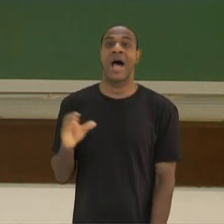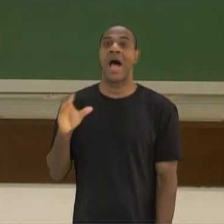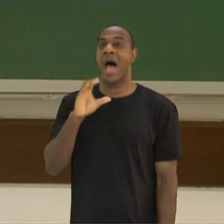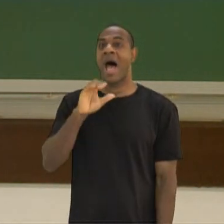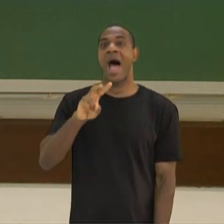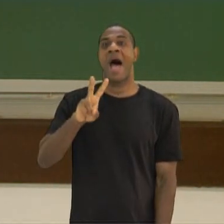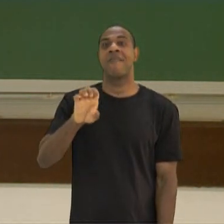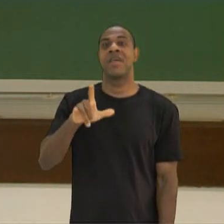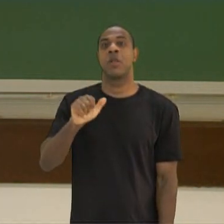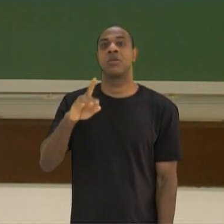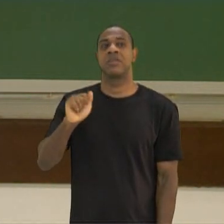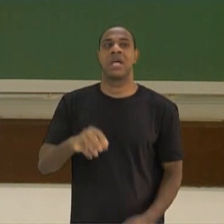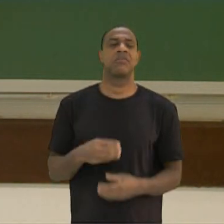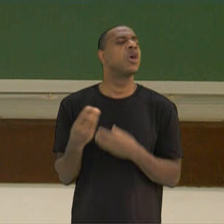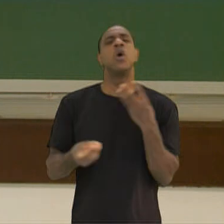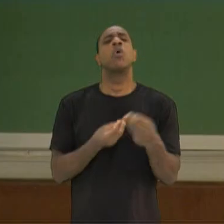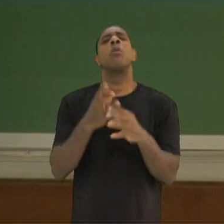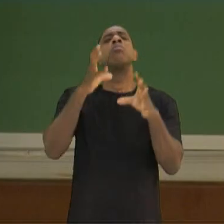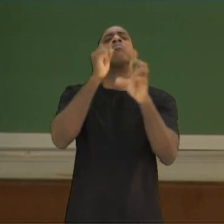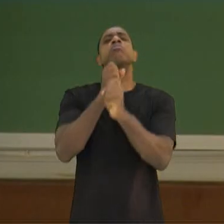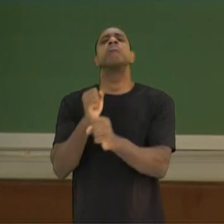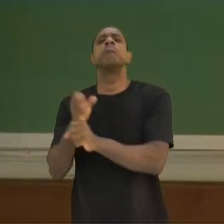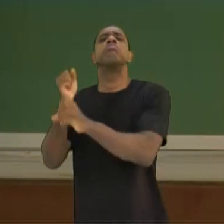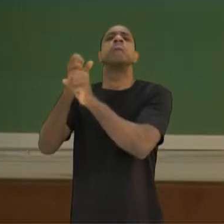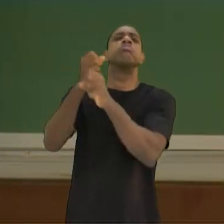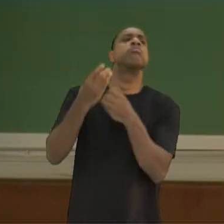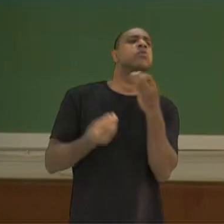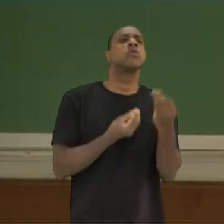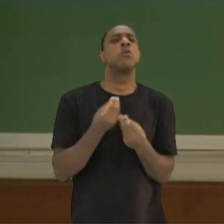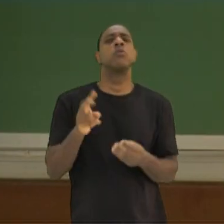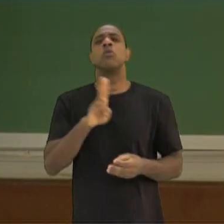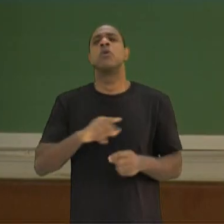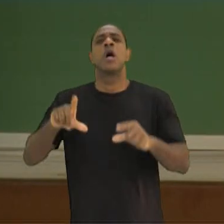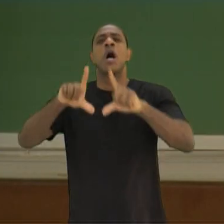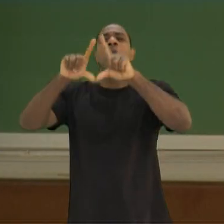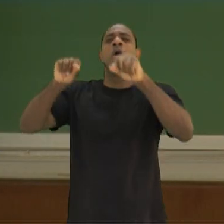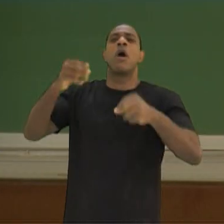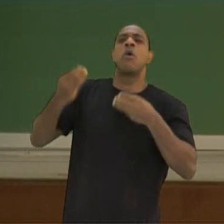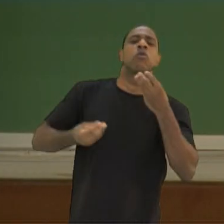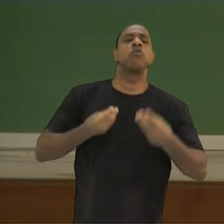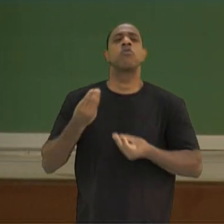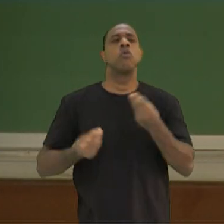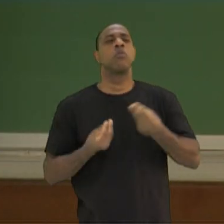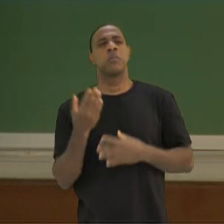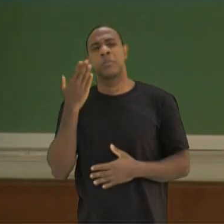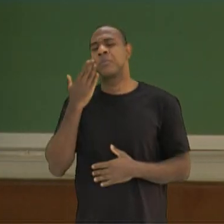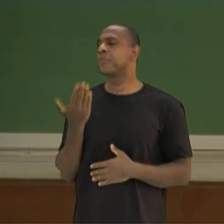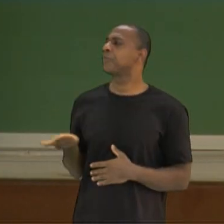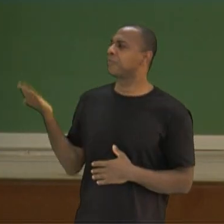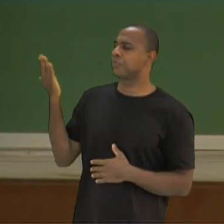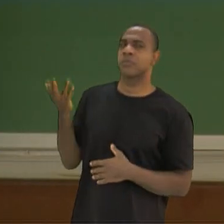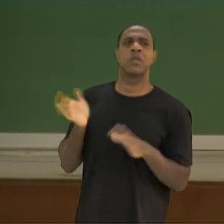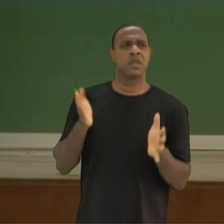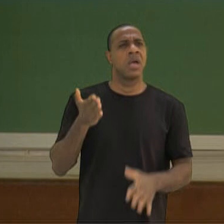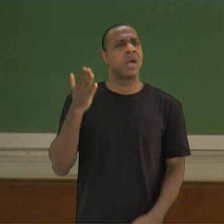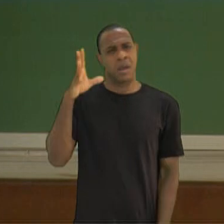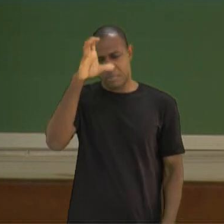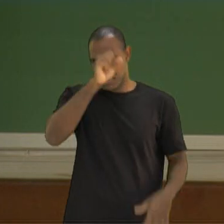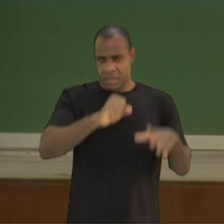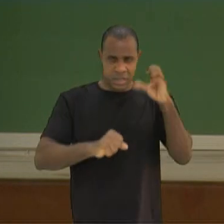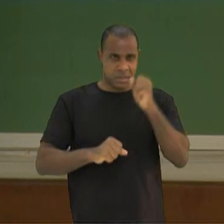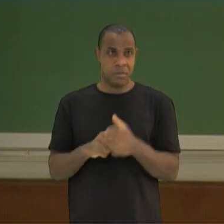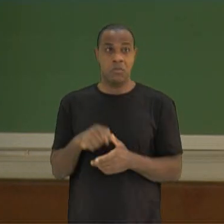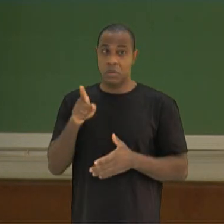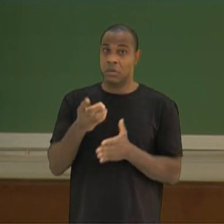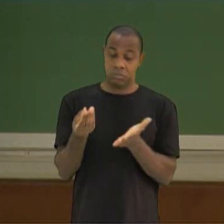aí, como que a gente calcula, então, essa aceleração? A gente já aprendeu até aqui alguns cálculos. Eu já pedi para que você coloque